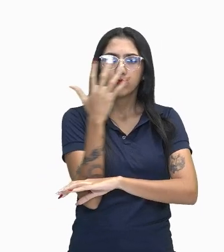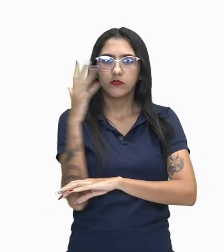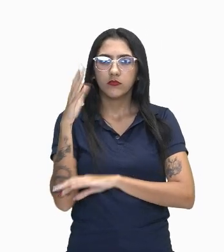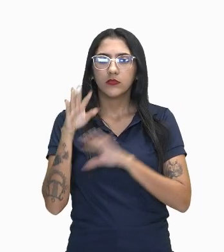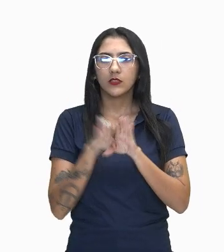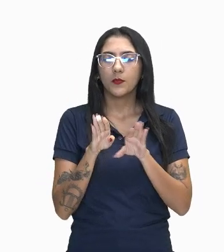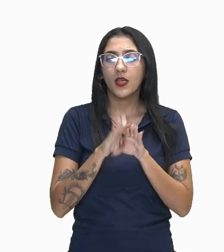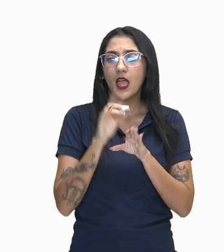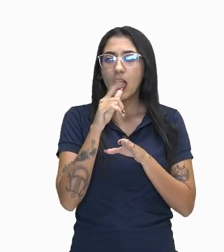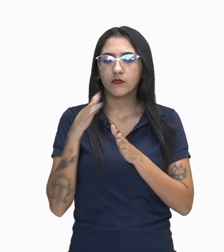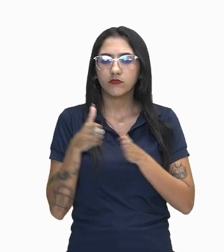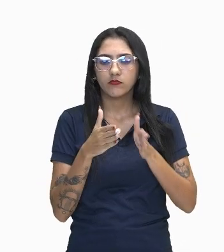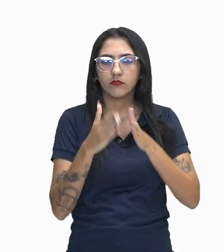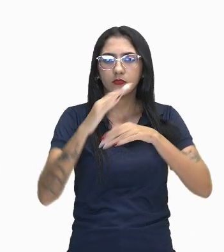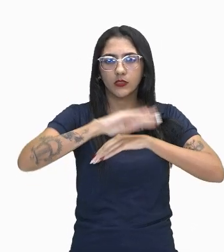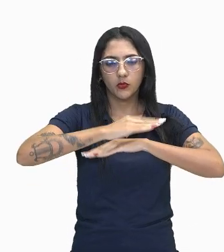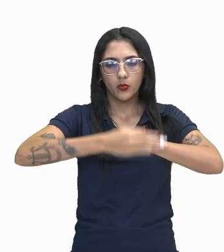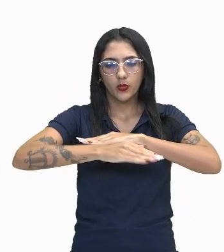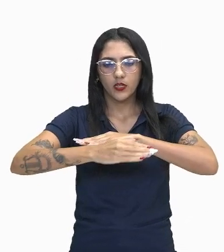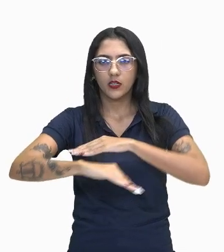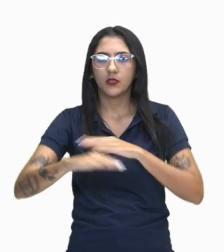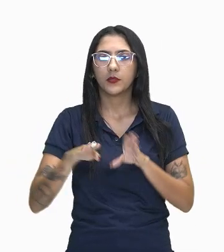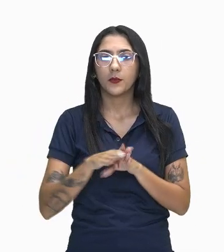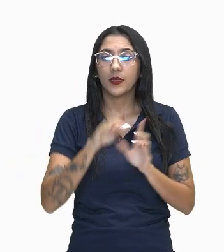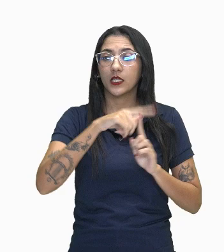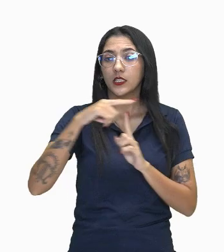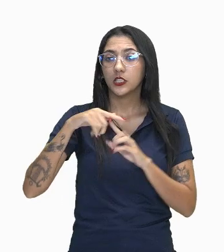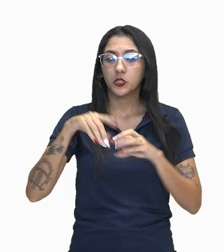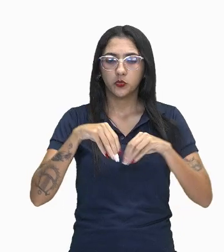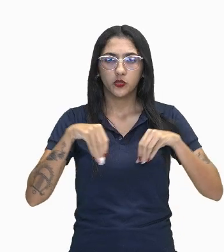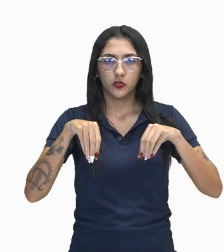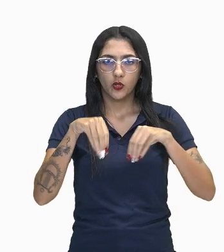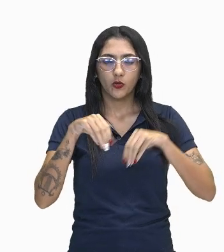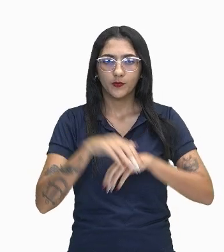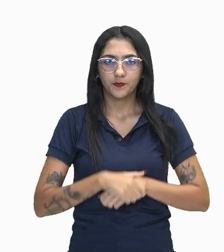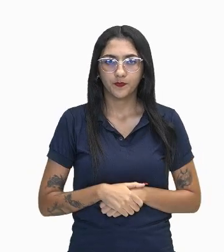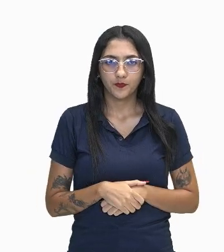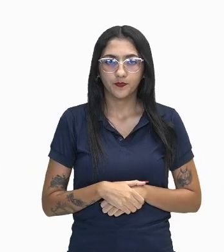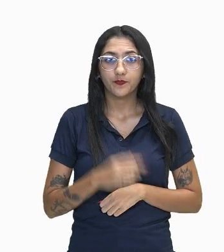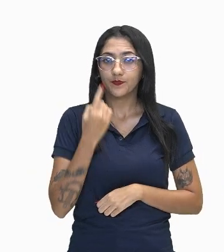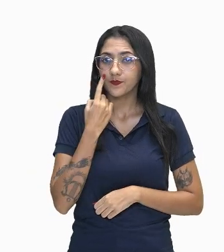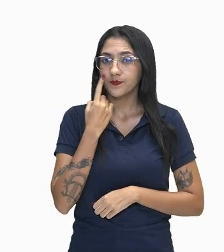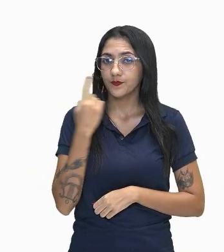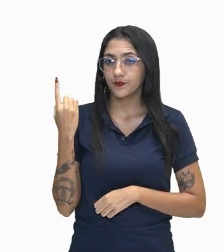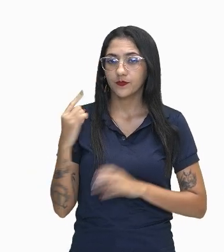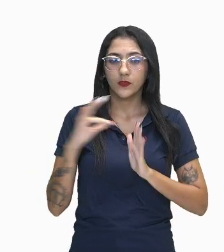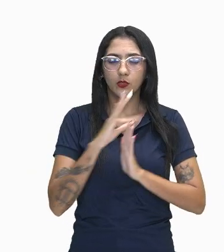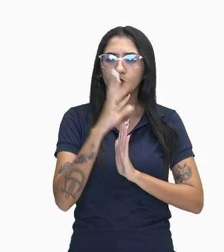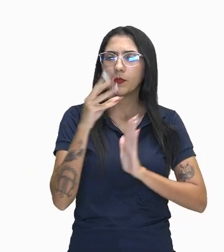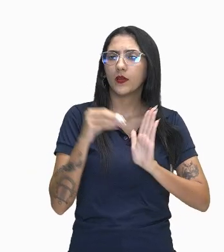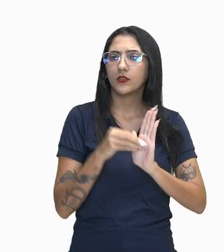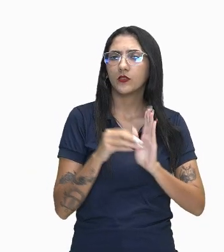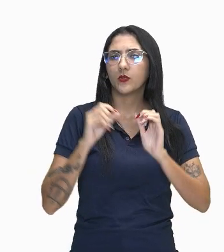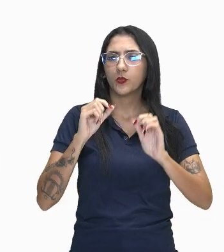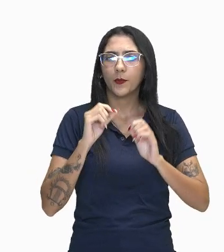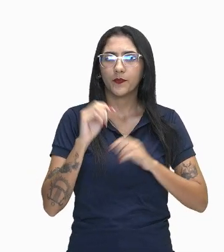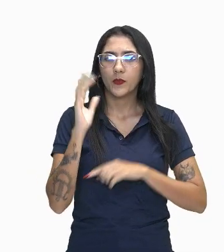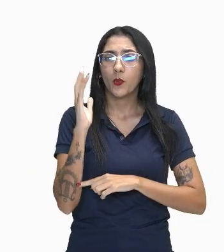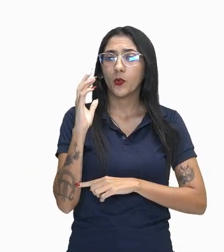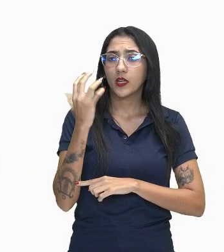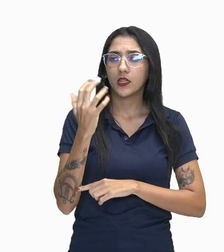hidrografia, relevo e solo, tá bom? Então, olha só, o clima do domínio amazônico é o equatorial,